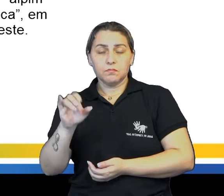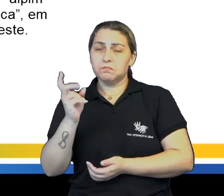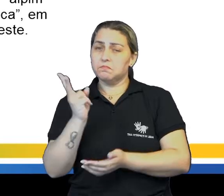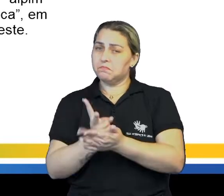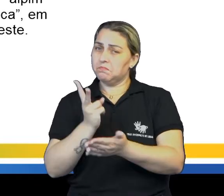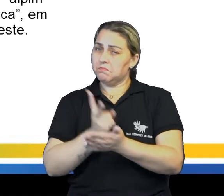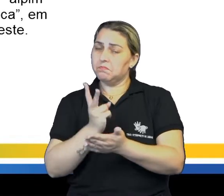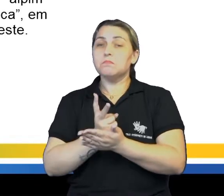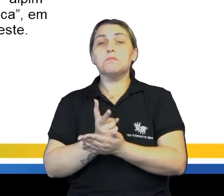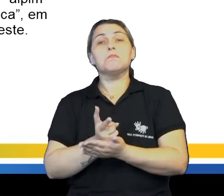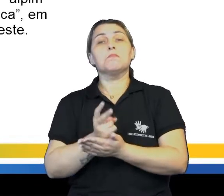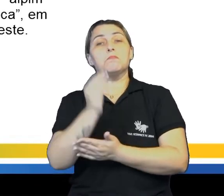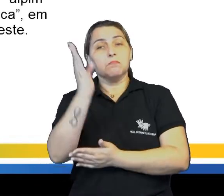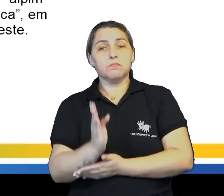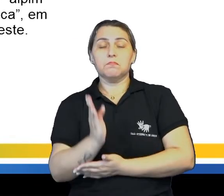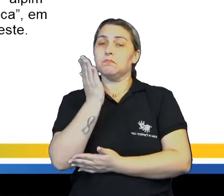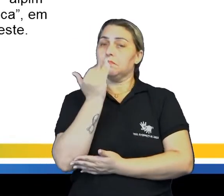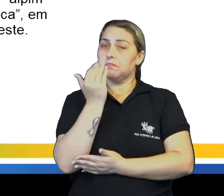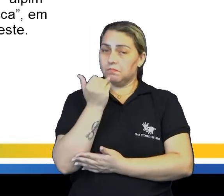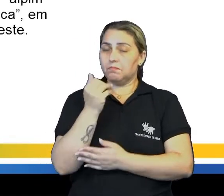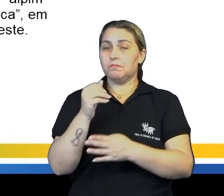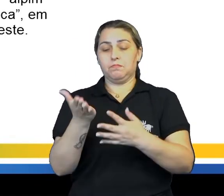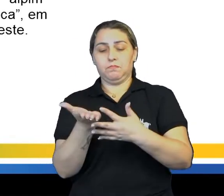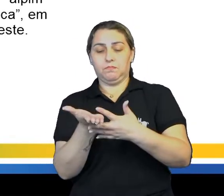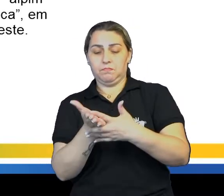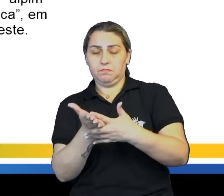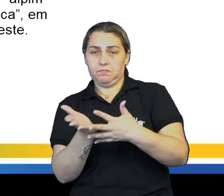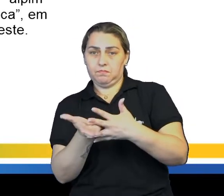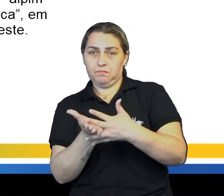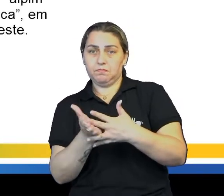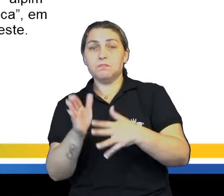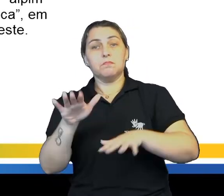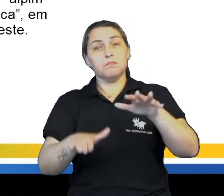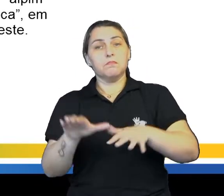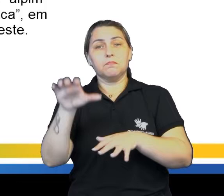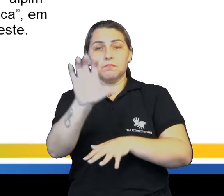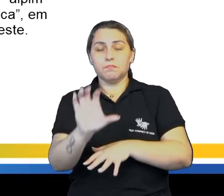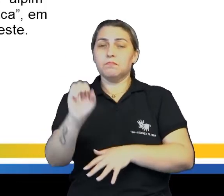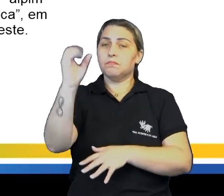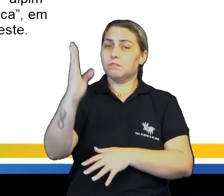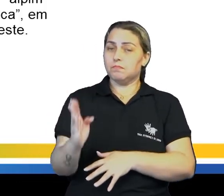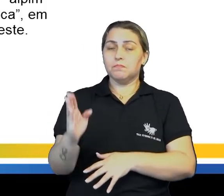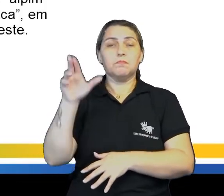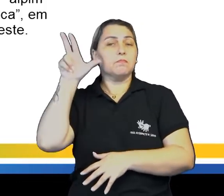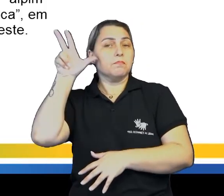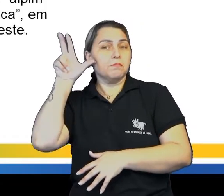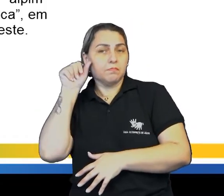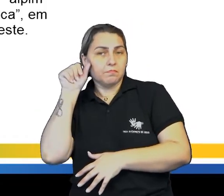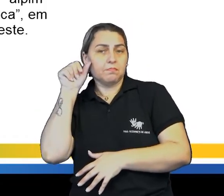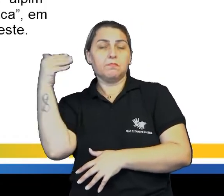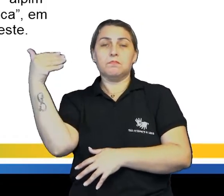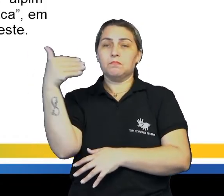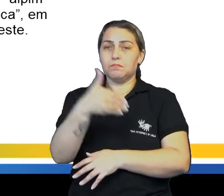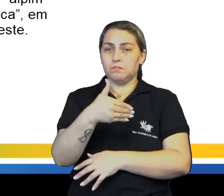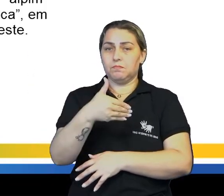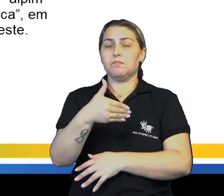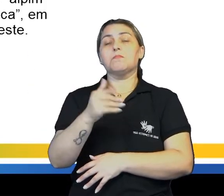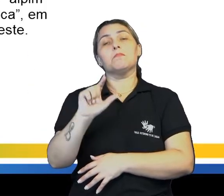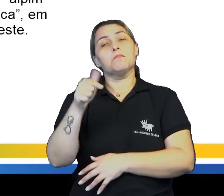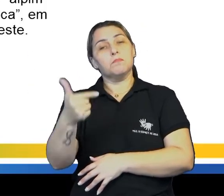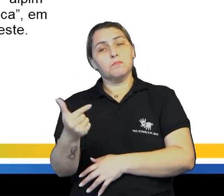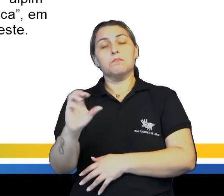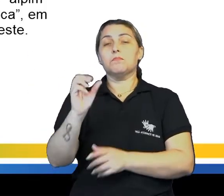todo mundo consome no Brasil. No entanto, dependendo da região do Brasil, ouviremos com mais frequência uma ou